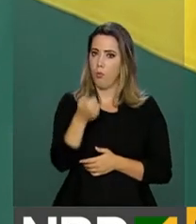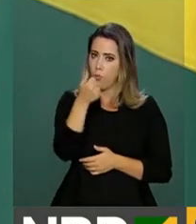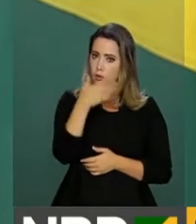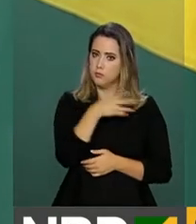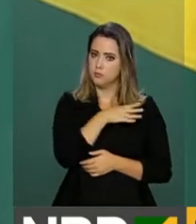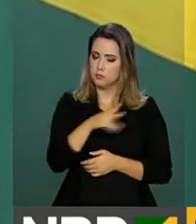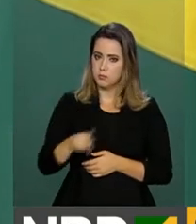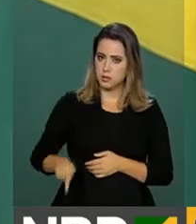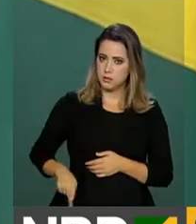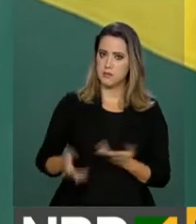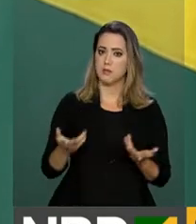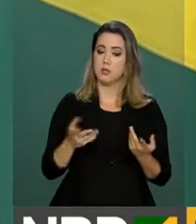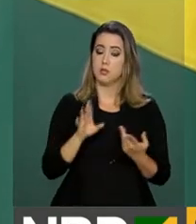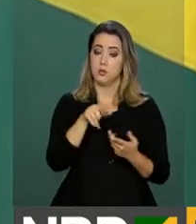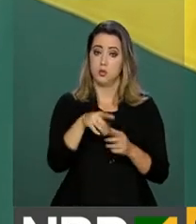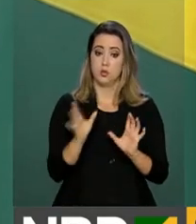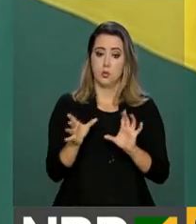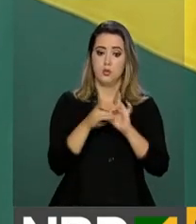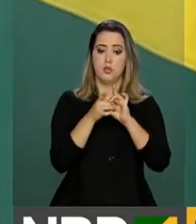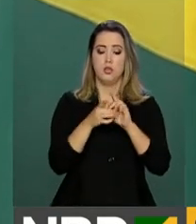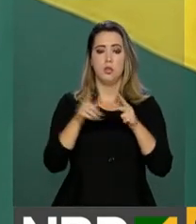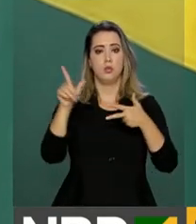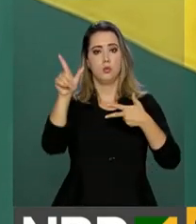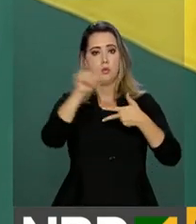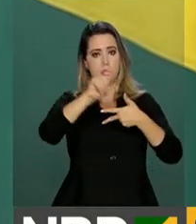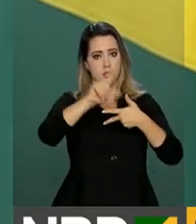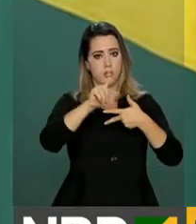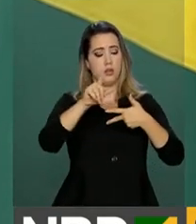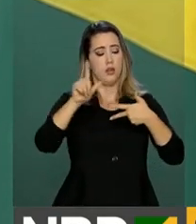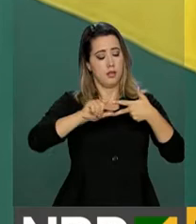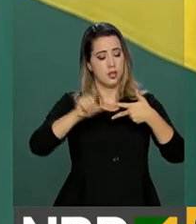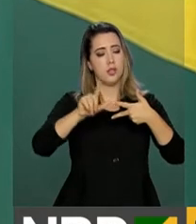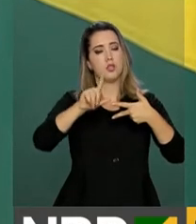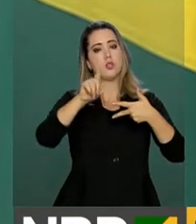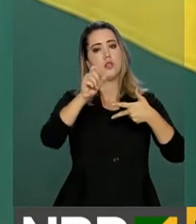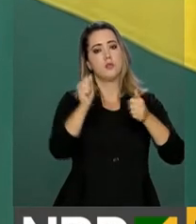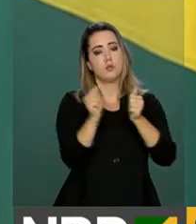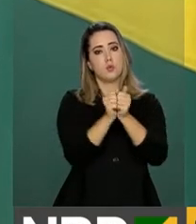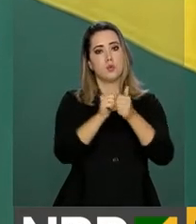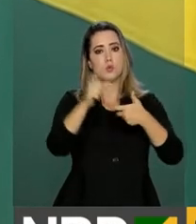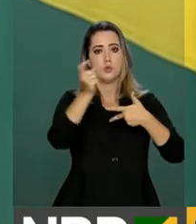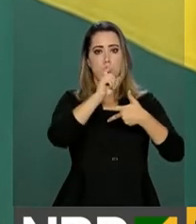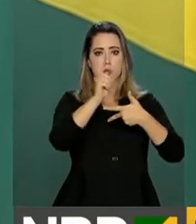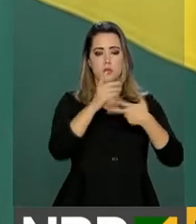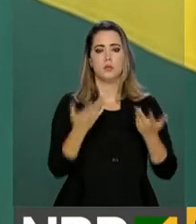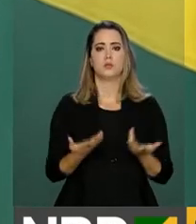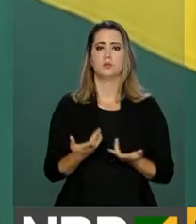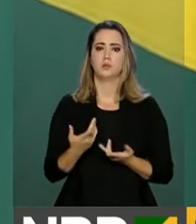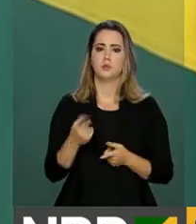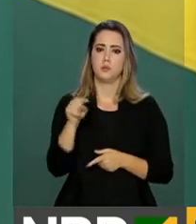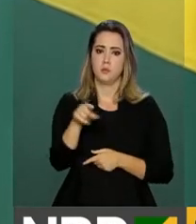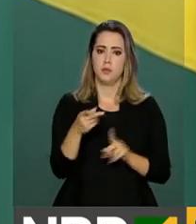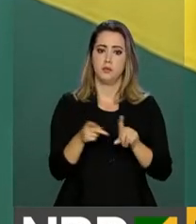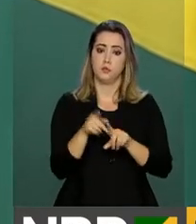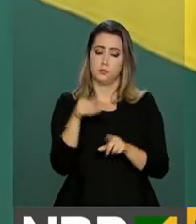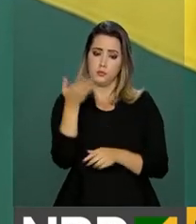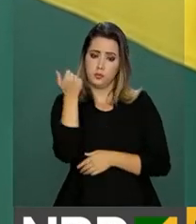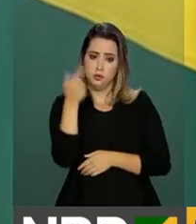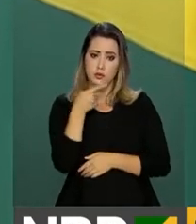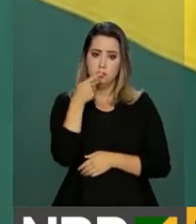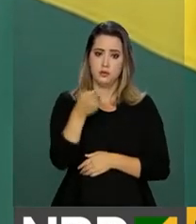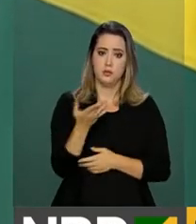extraordinário e comemos mesmo quando se pretendeu mergulhar o brasil em uma crise política